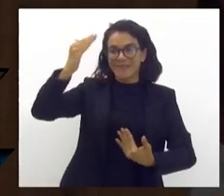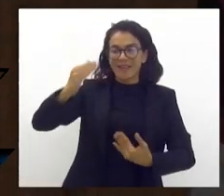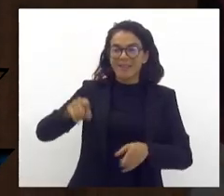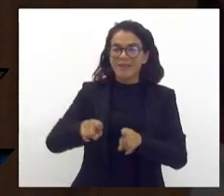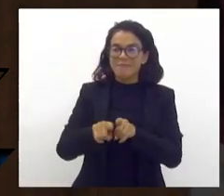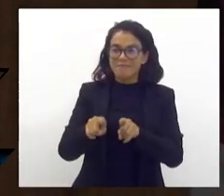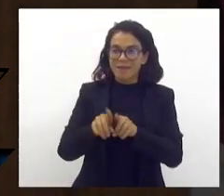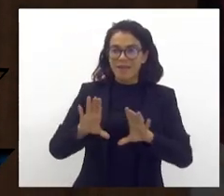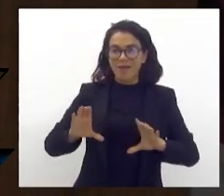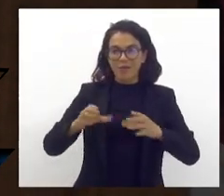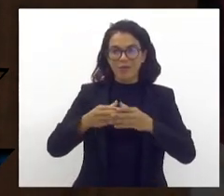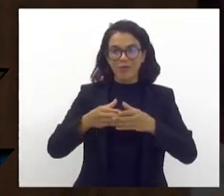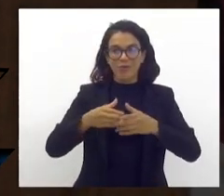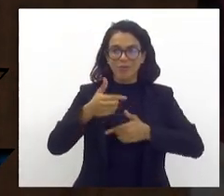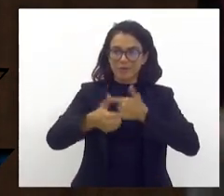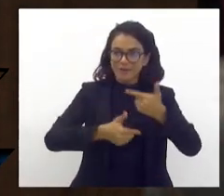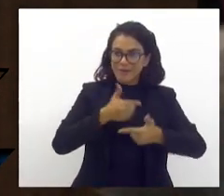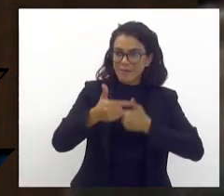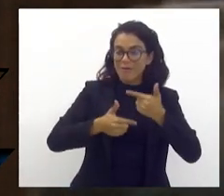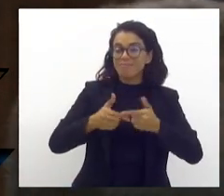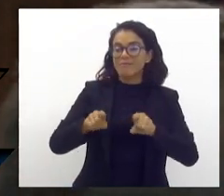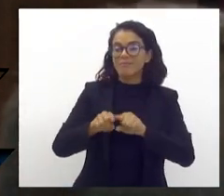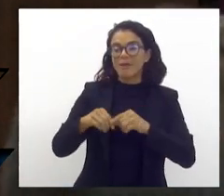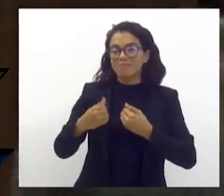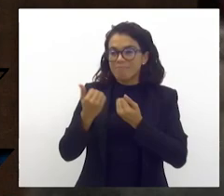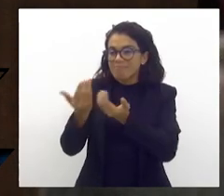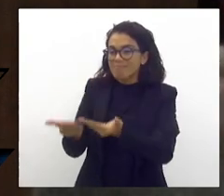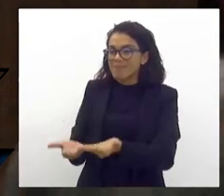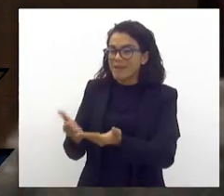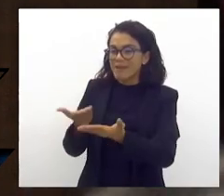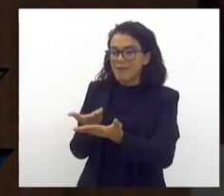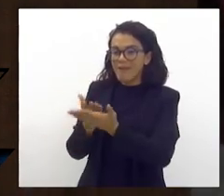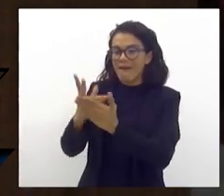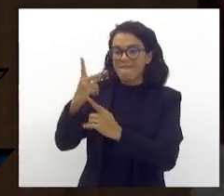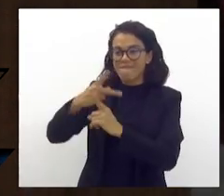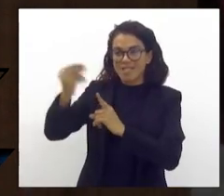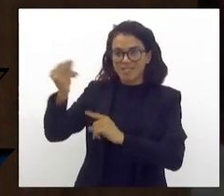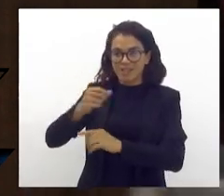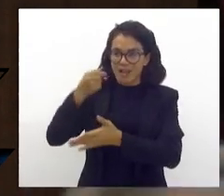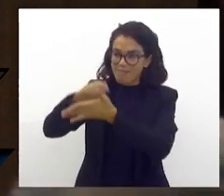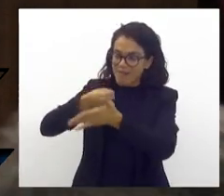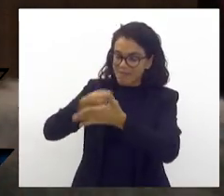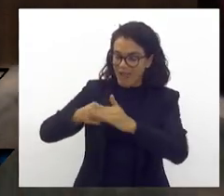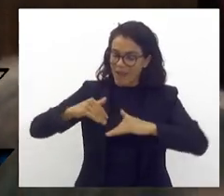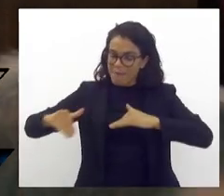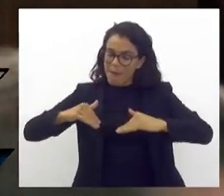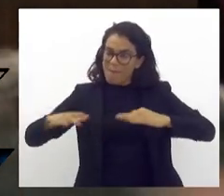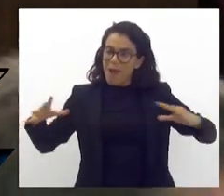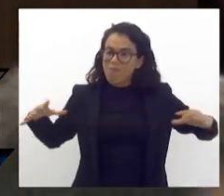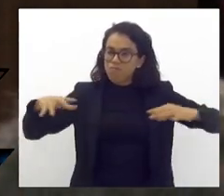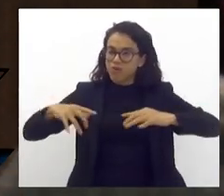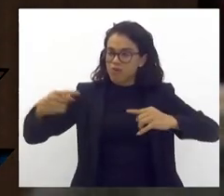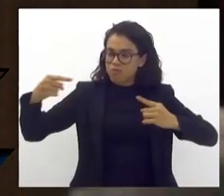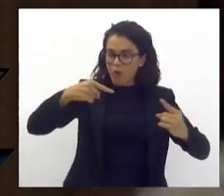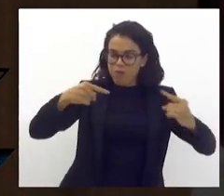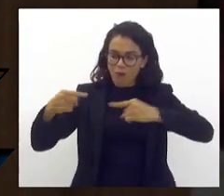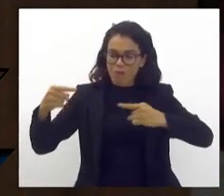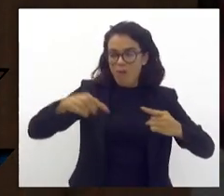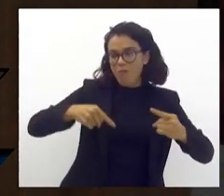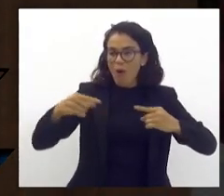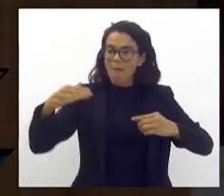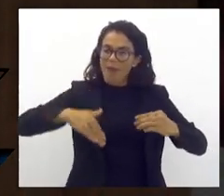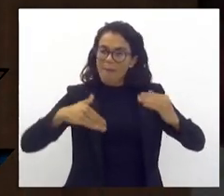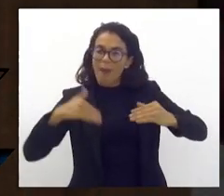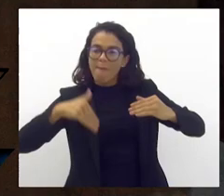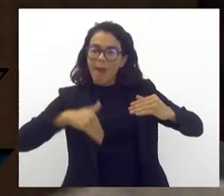à frente parlamentar do hip-hop, dedico a todas as rodas e batalhas desse estado. Vamos junto, grafiteiro, b-boy,